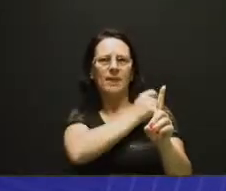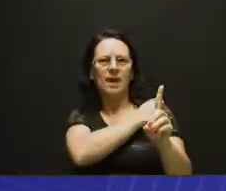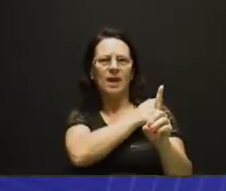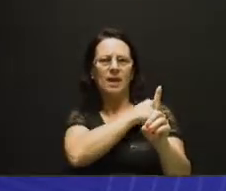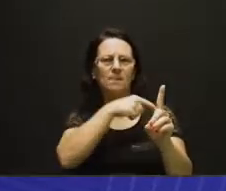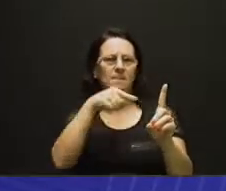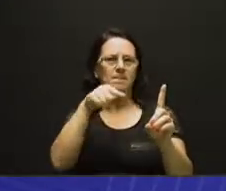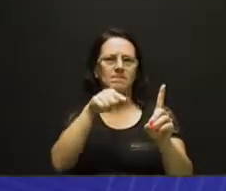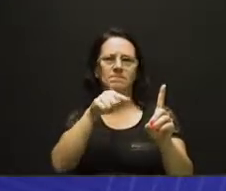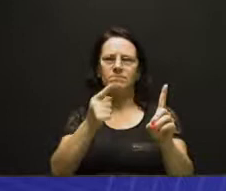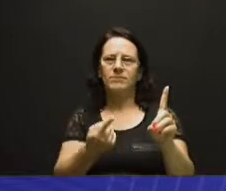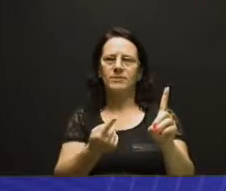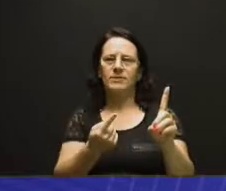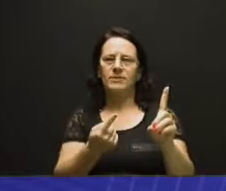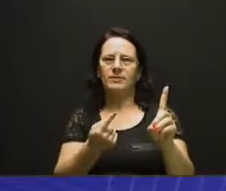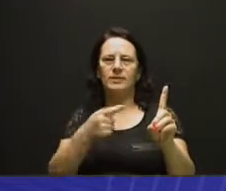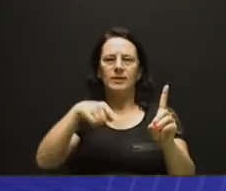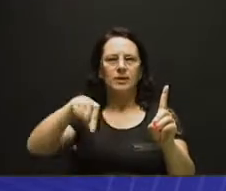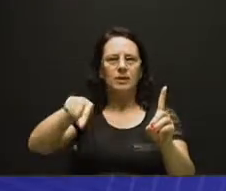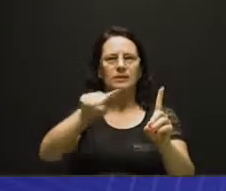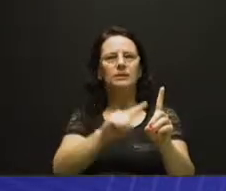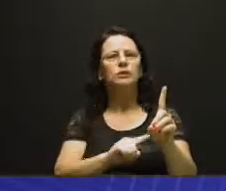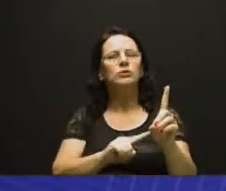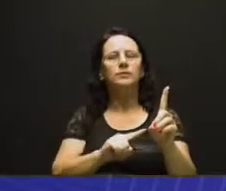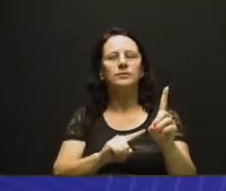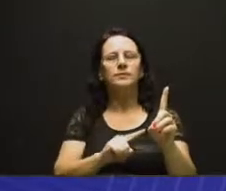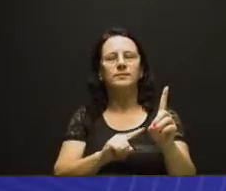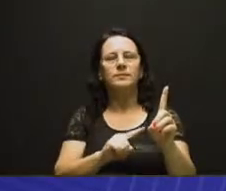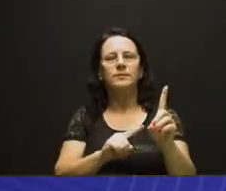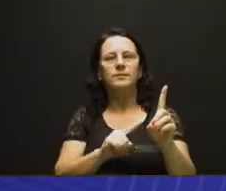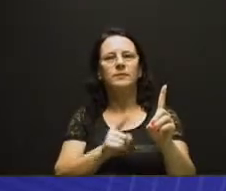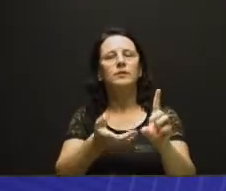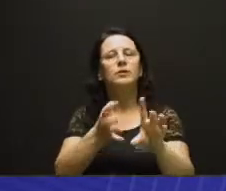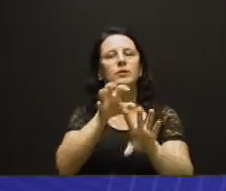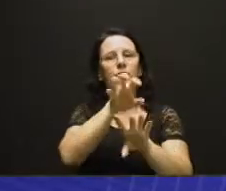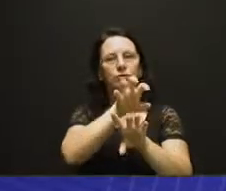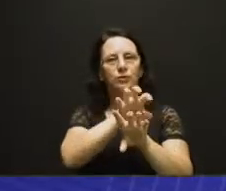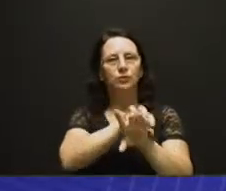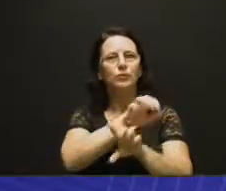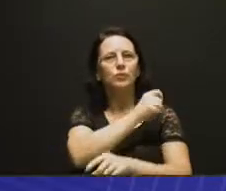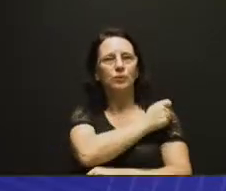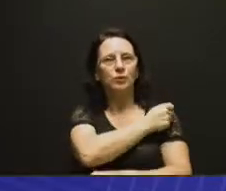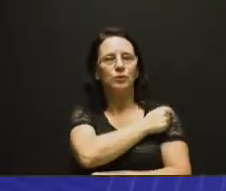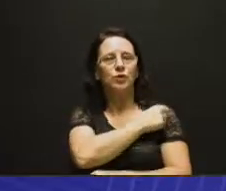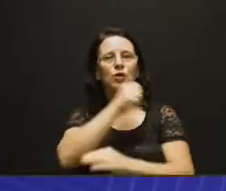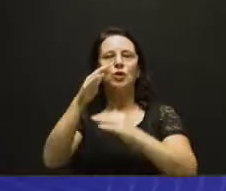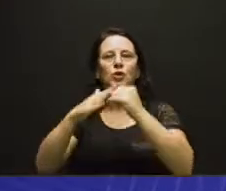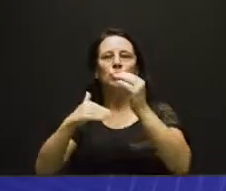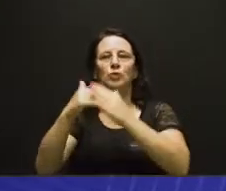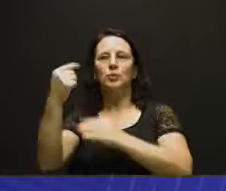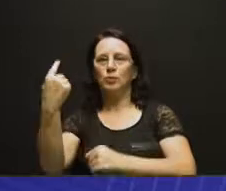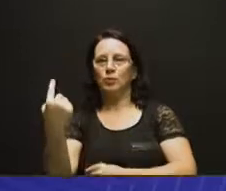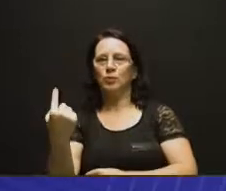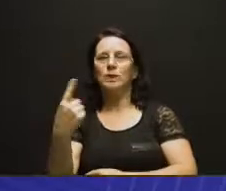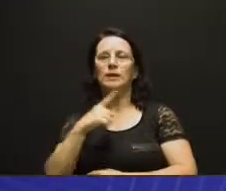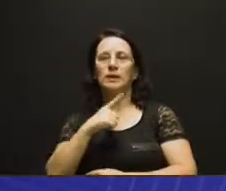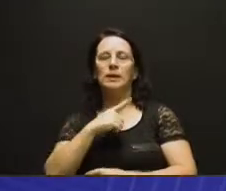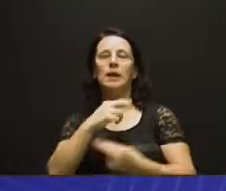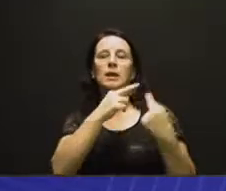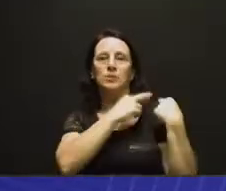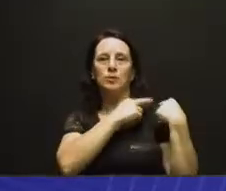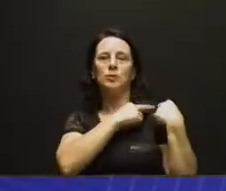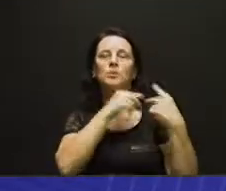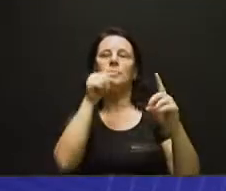mediador ele não é só do mediador o aluno de inclusão ele é do professor titular que tem responsabilidade sobre